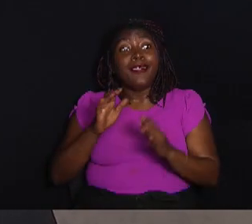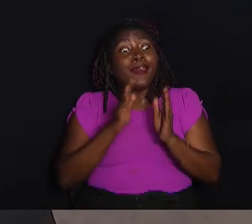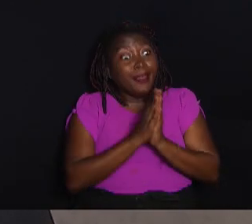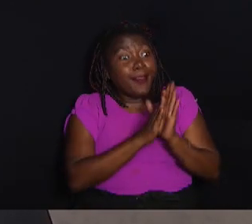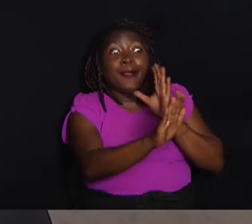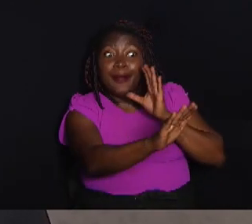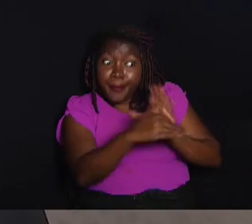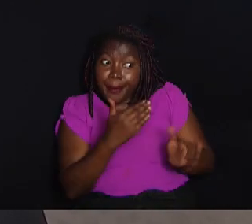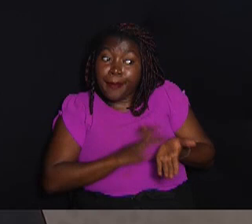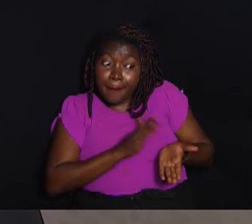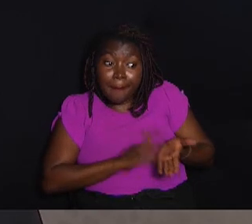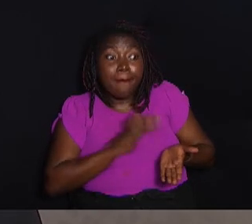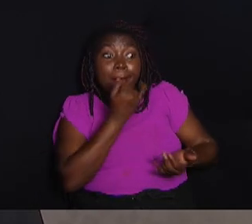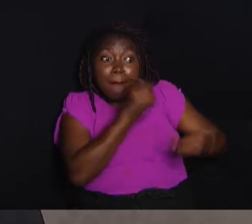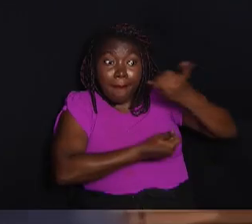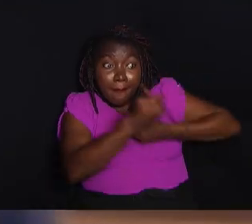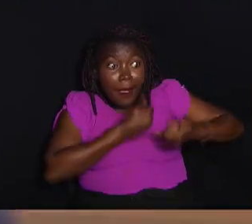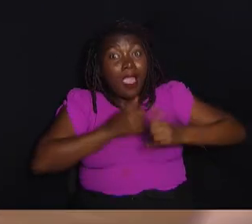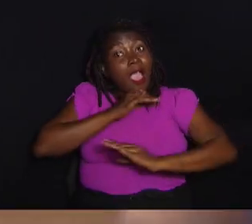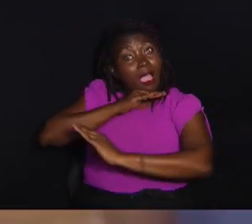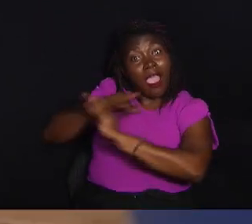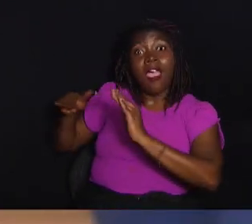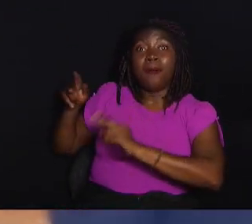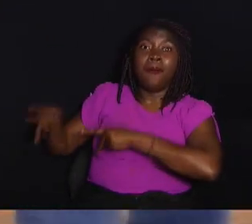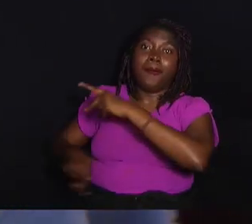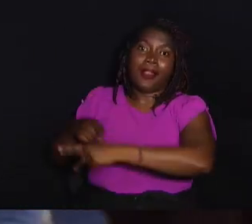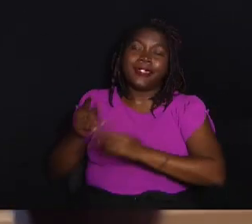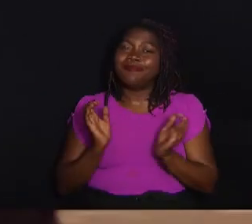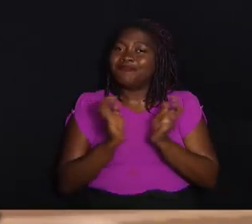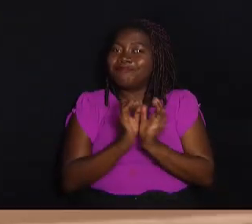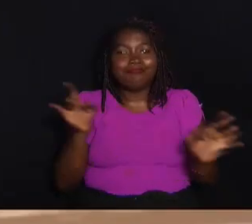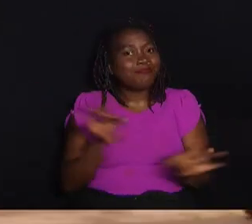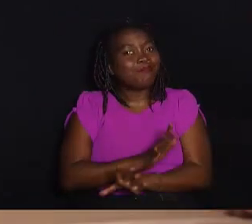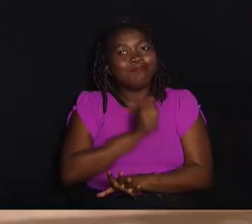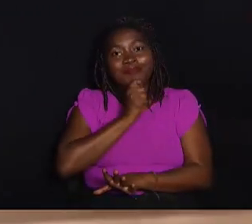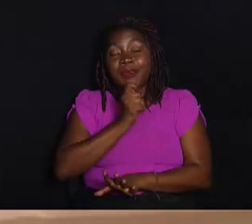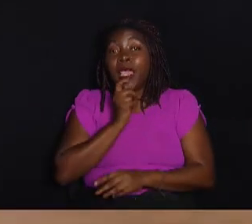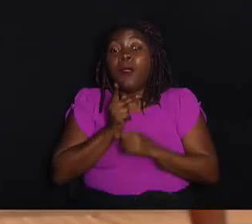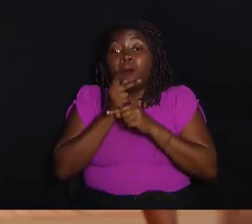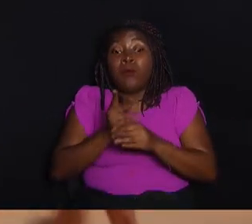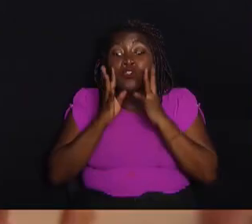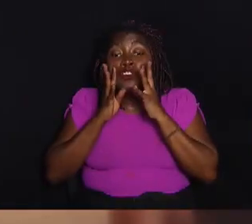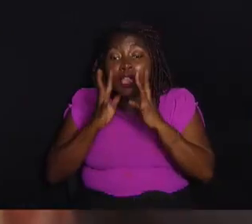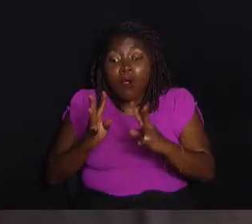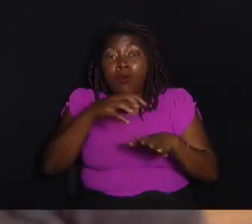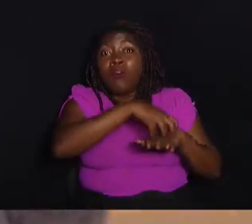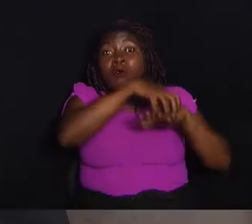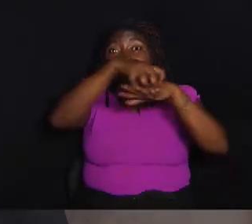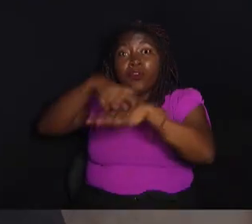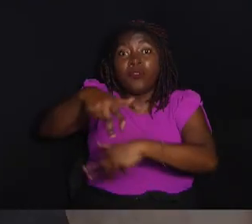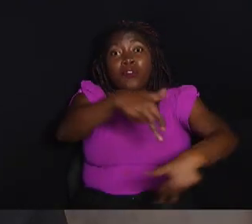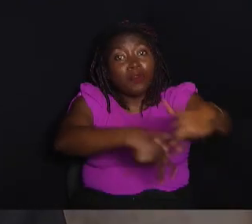dados e nós estamos repassando a população a comissão ainda não foi finalizada e buscam ouvir os passageiros nos terminais da